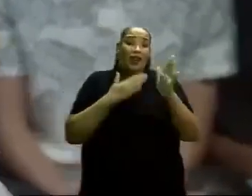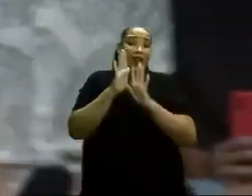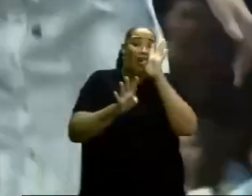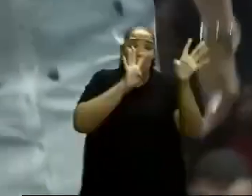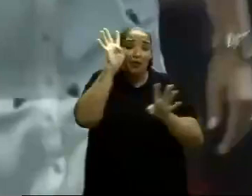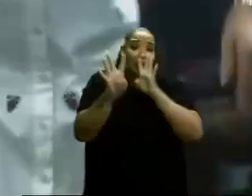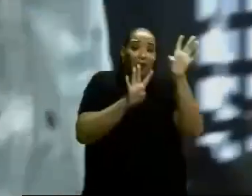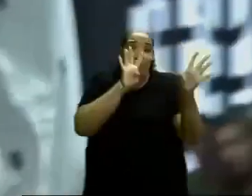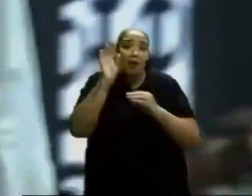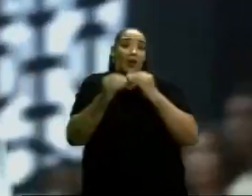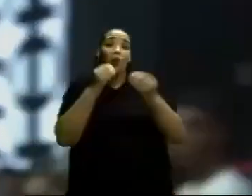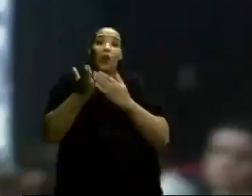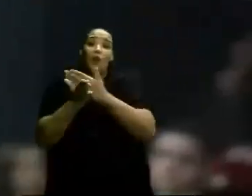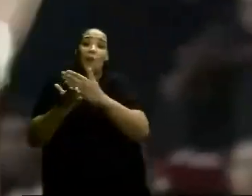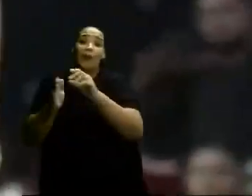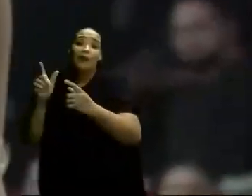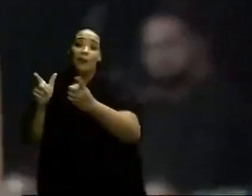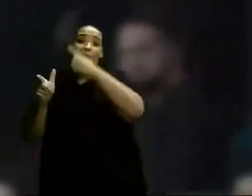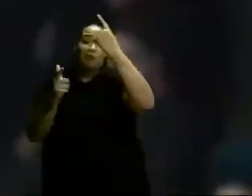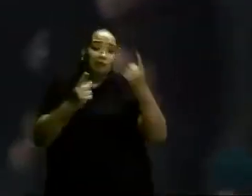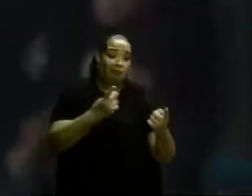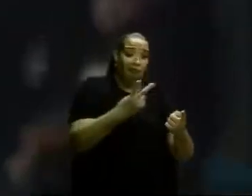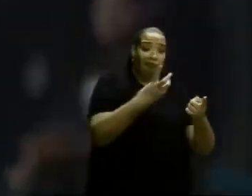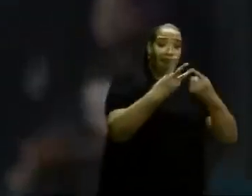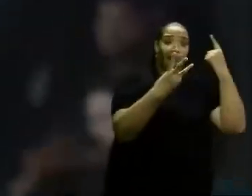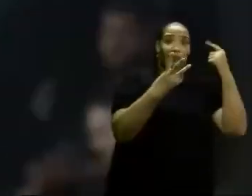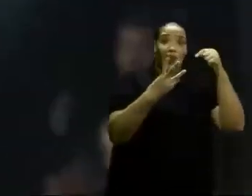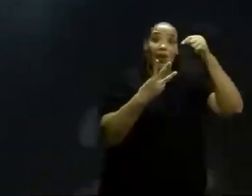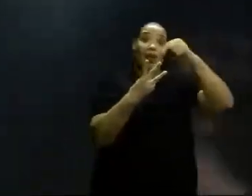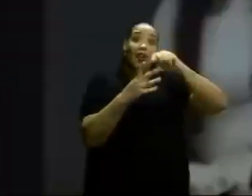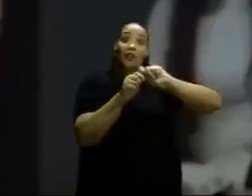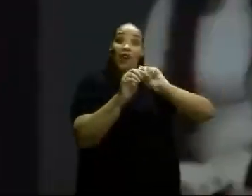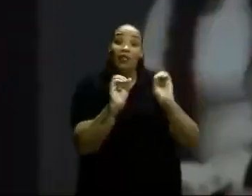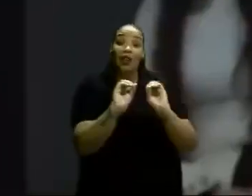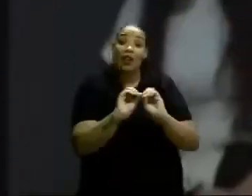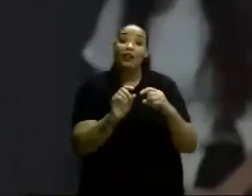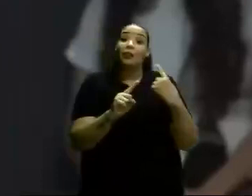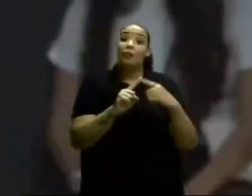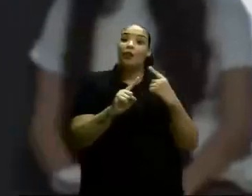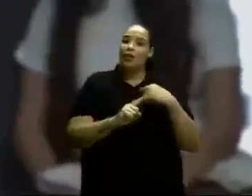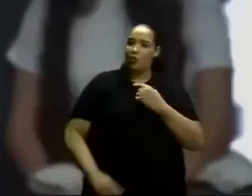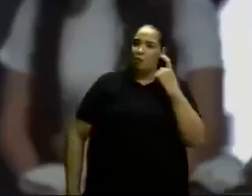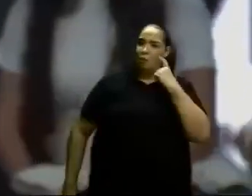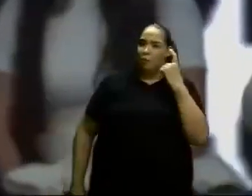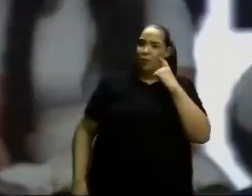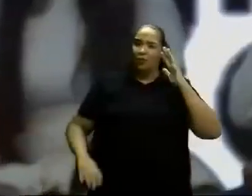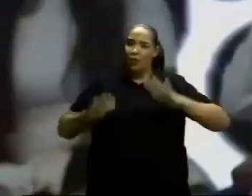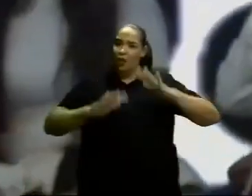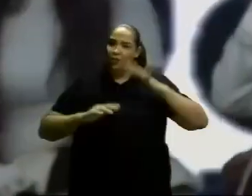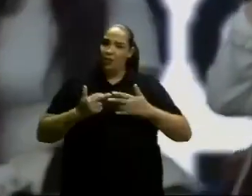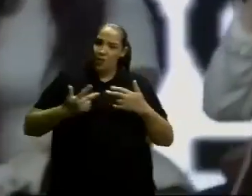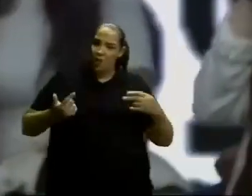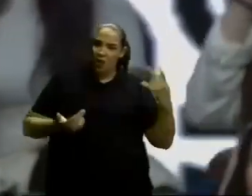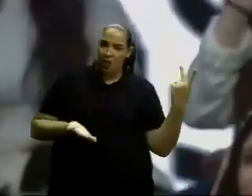aleatória. Como é que começa arrebentando os da ponta e deixa o do meio inerte? É porque a gente pensa, muitas vezes, que o que acontece